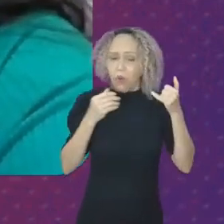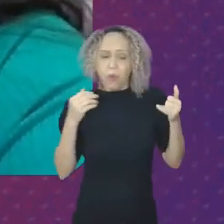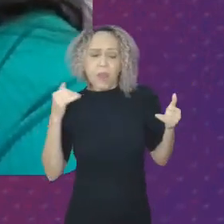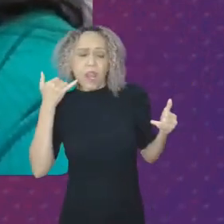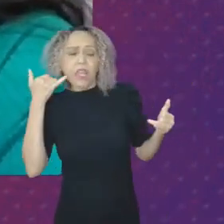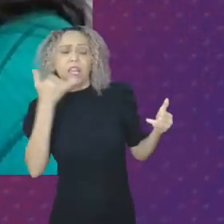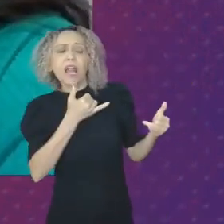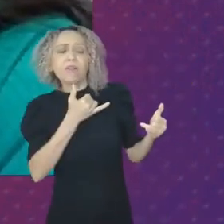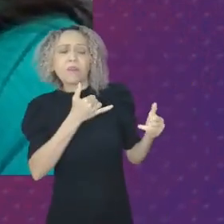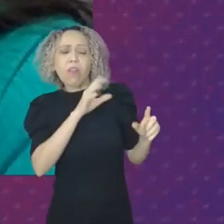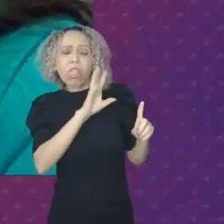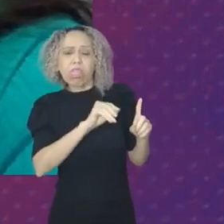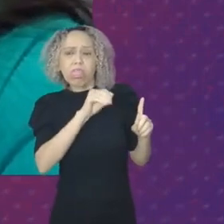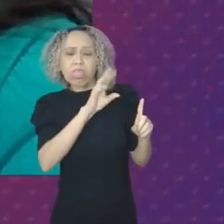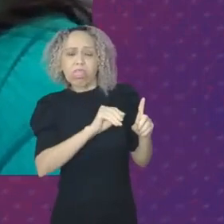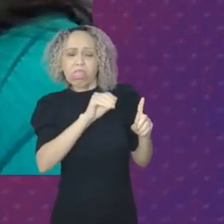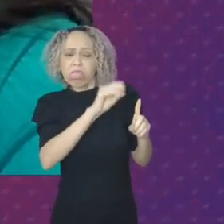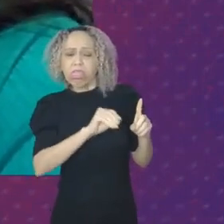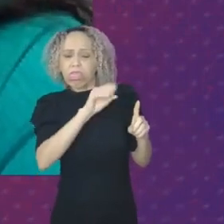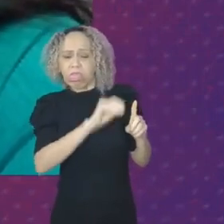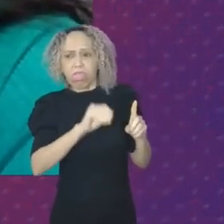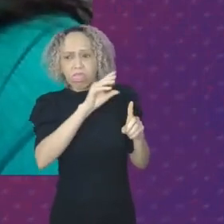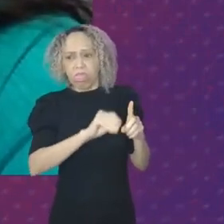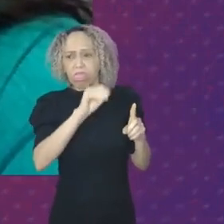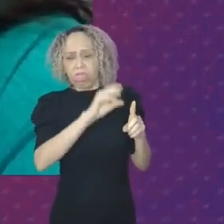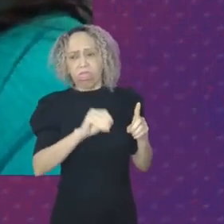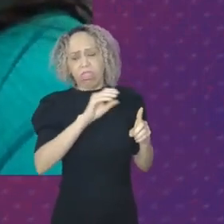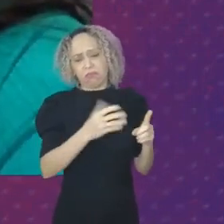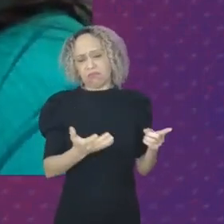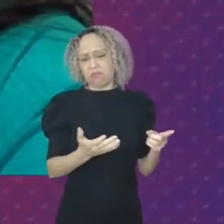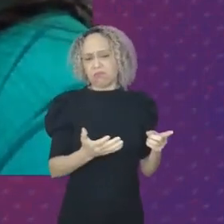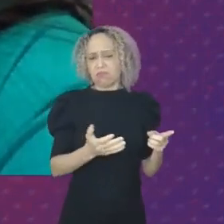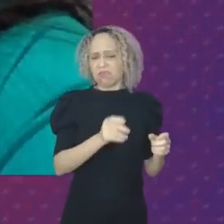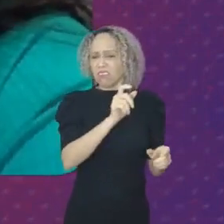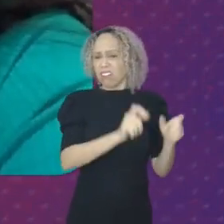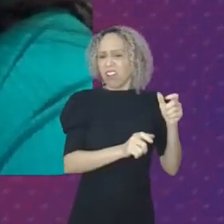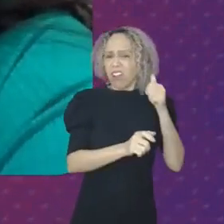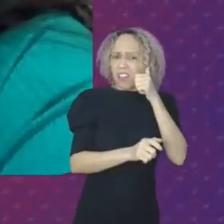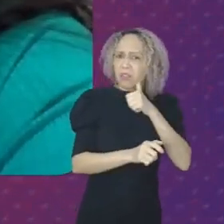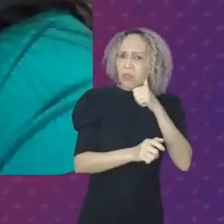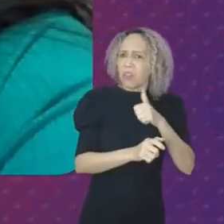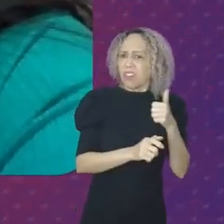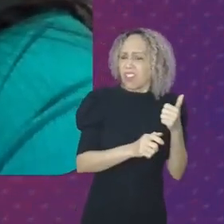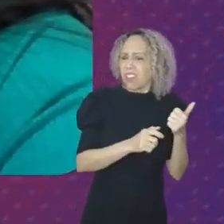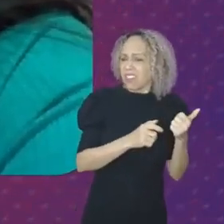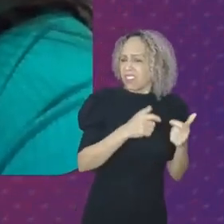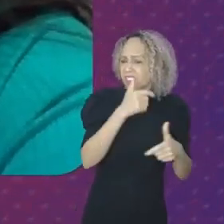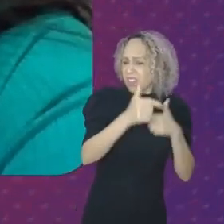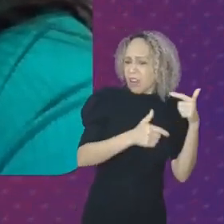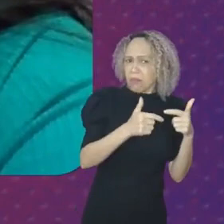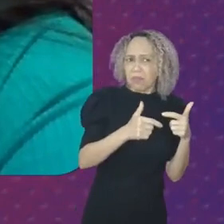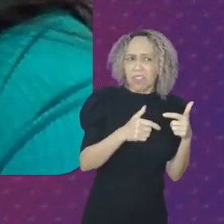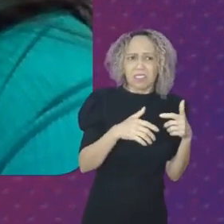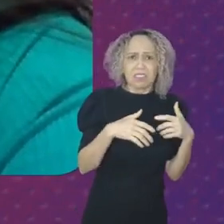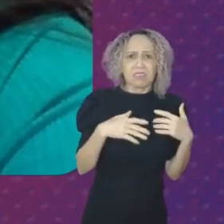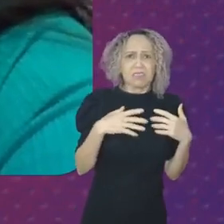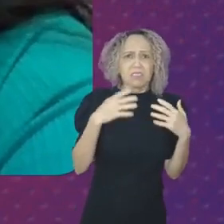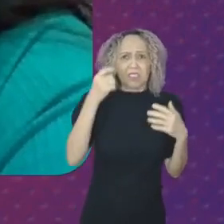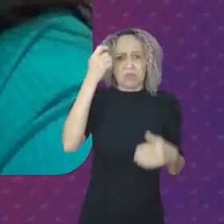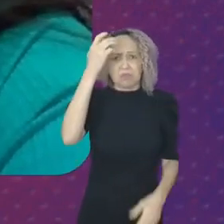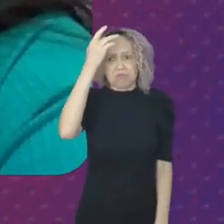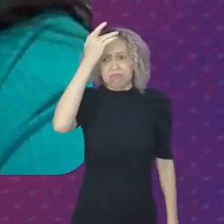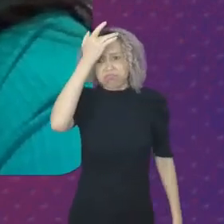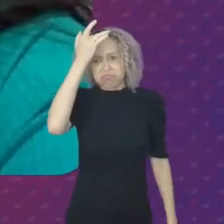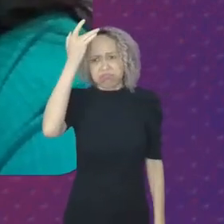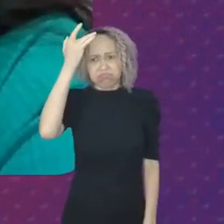sexual. Então, isso acabou impactando, inclusive, na saúde mental das atendentes. Então, aquelas pessoas que estão na